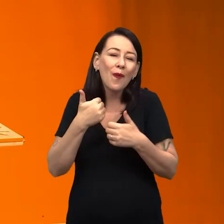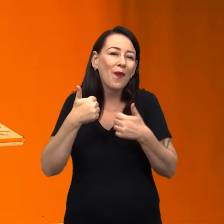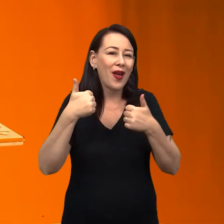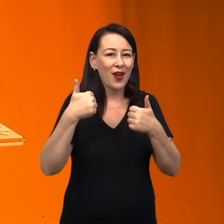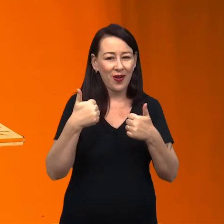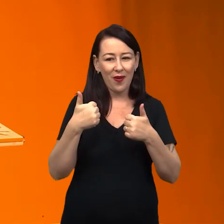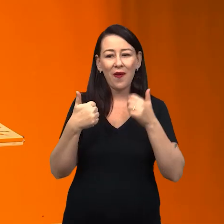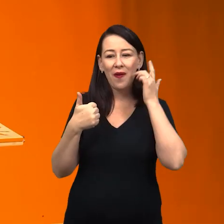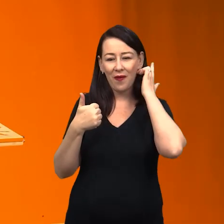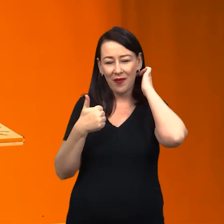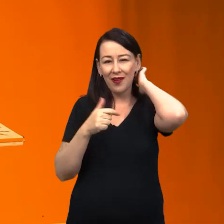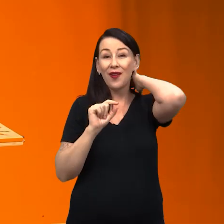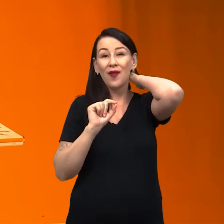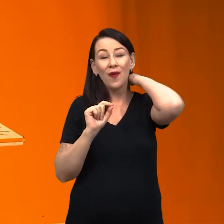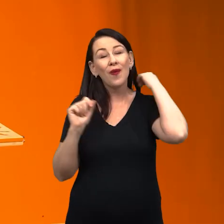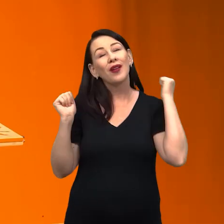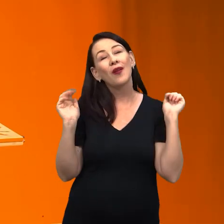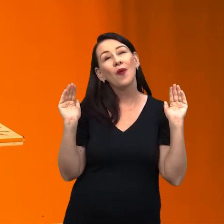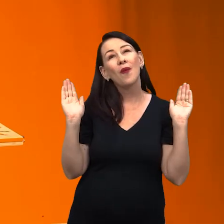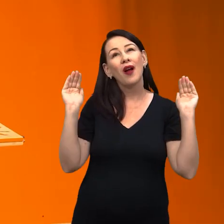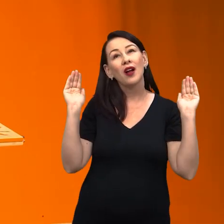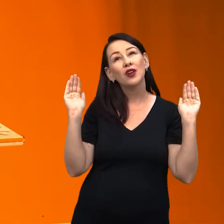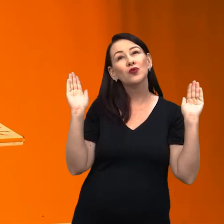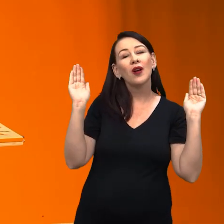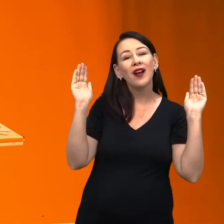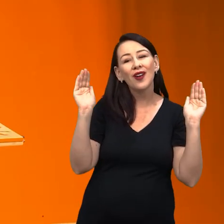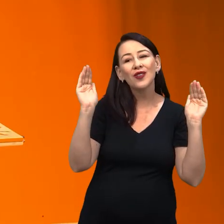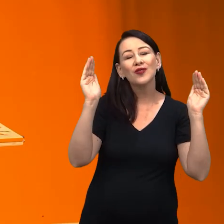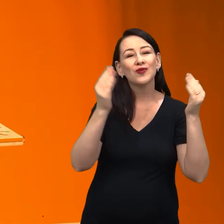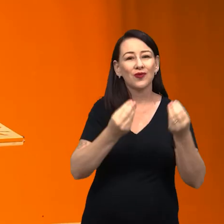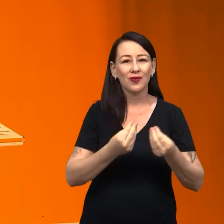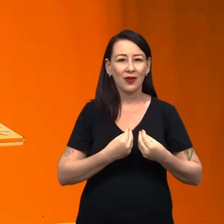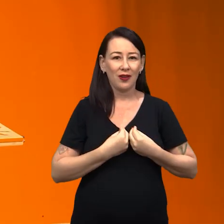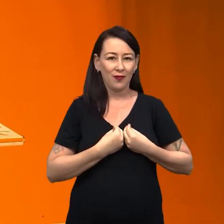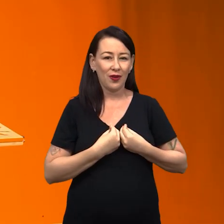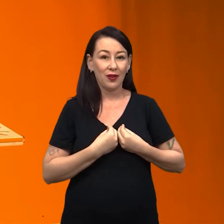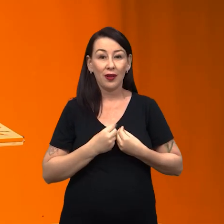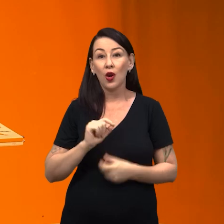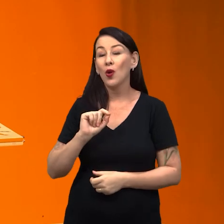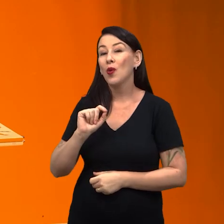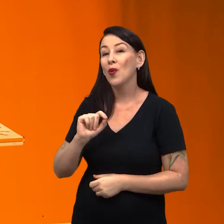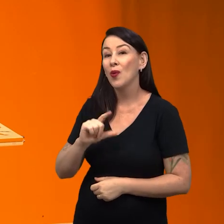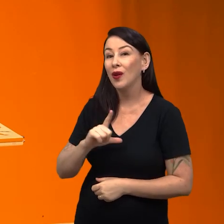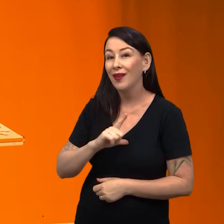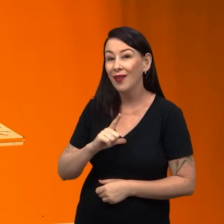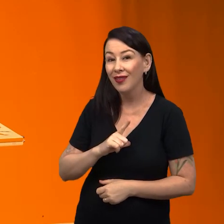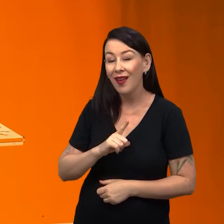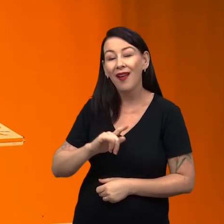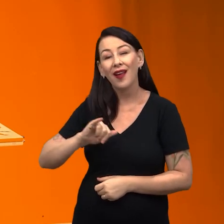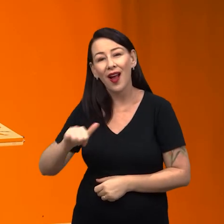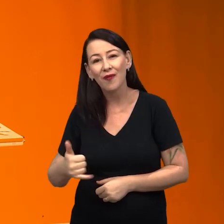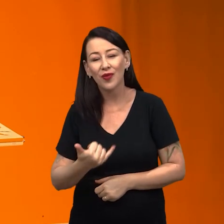que houver. Anjo meu, faz que eu velo